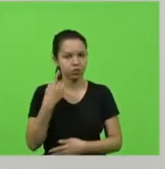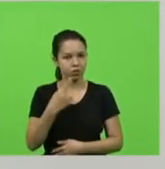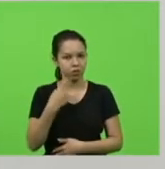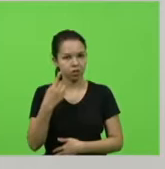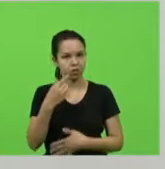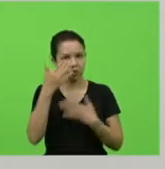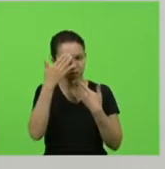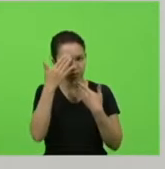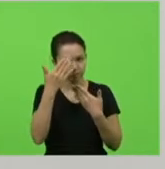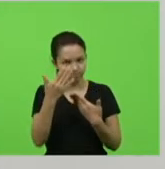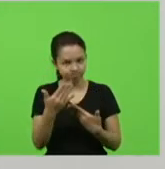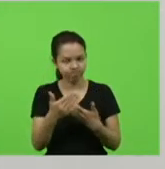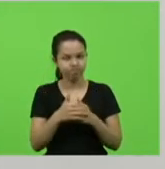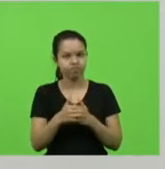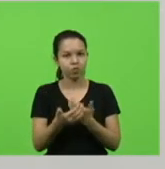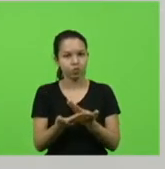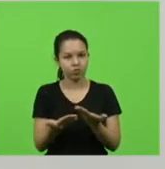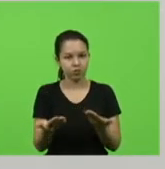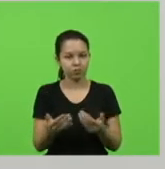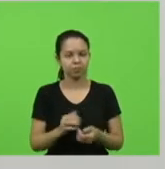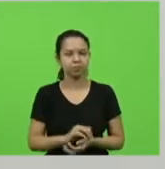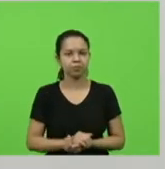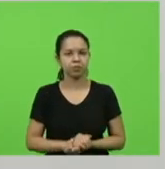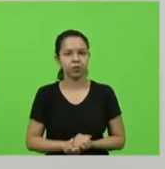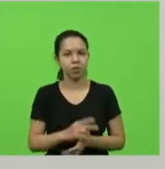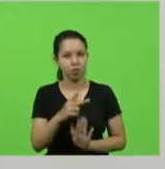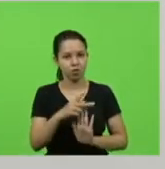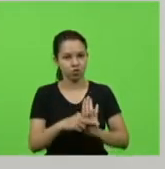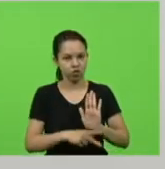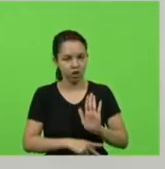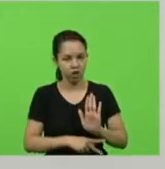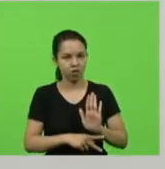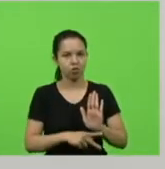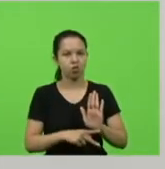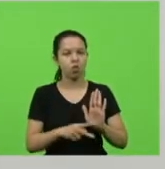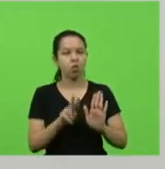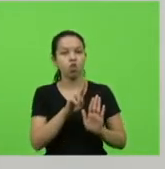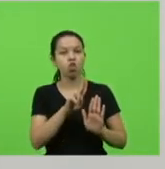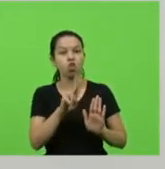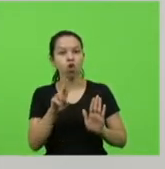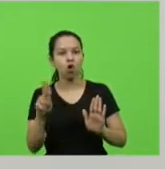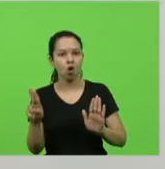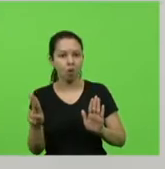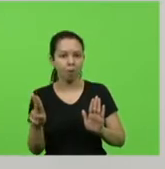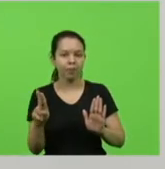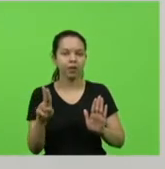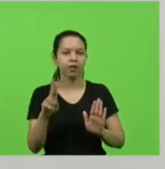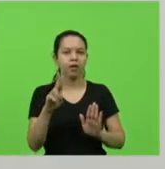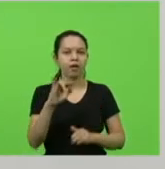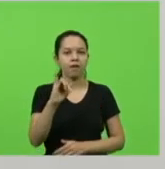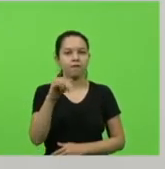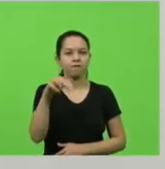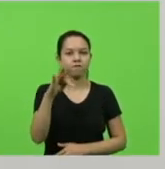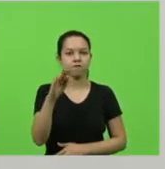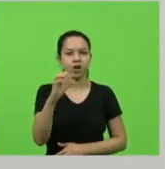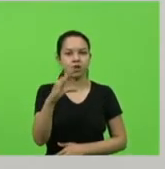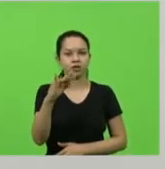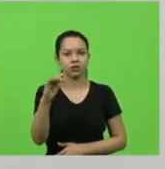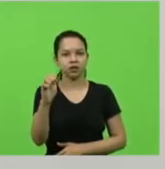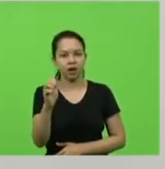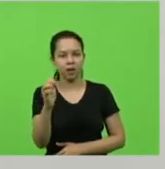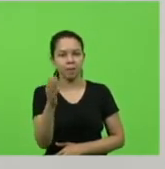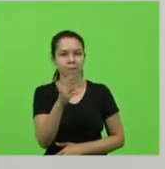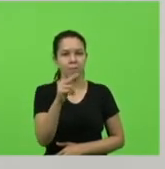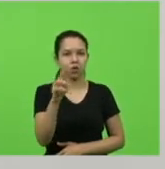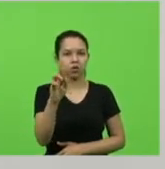carinho por esse apoio. O projeto vai ser apelidado Infância Protegida e é muito parecido com outro projeto nosso aqui da casa que já deveria ter